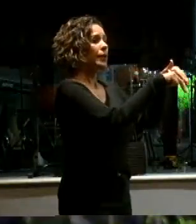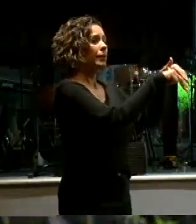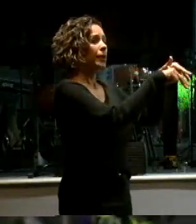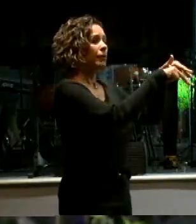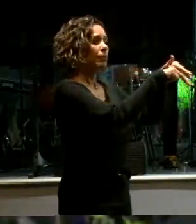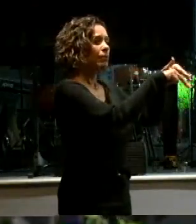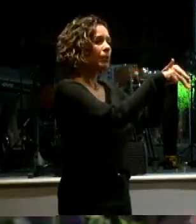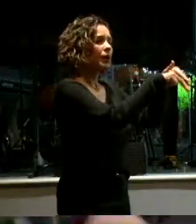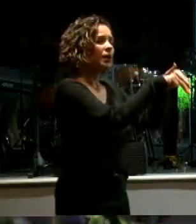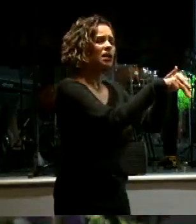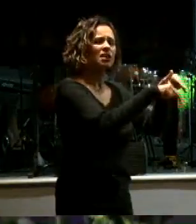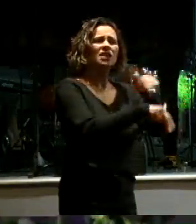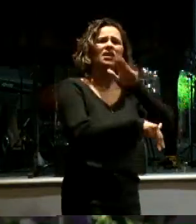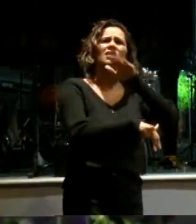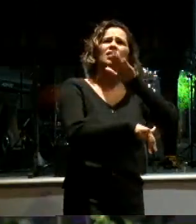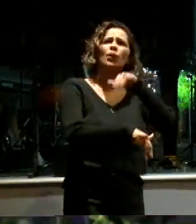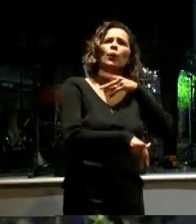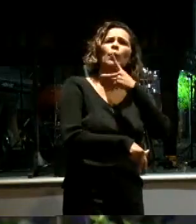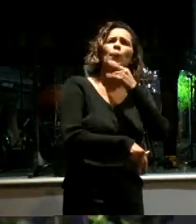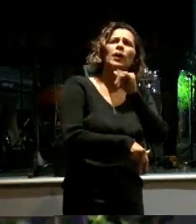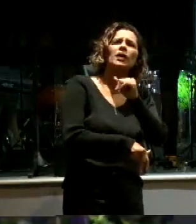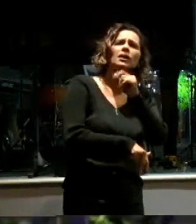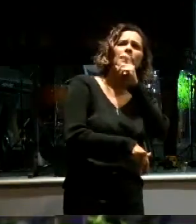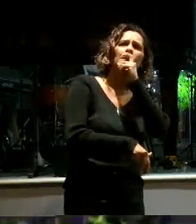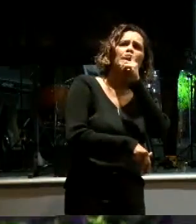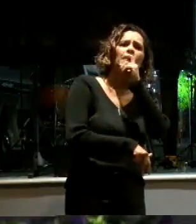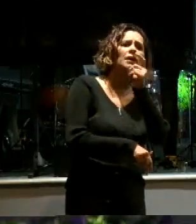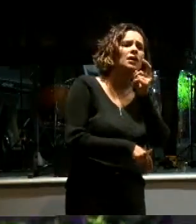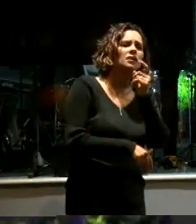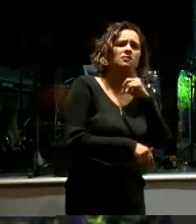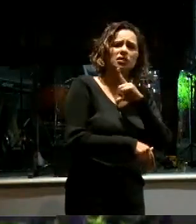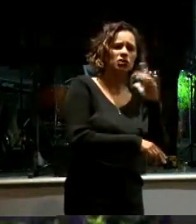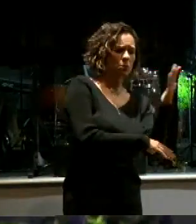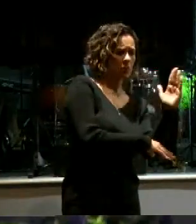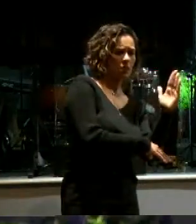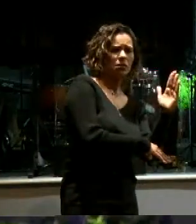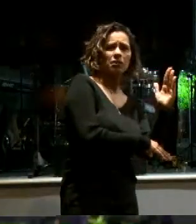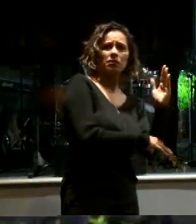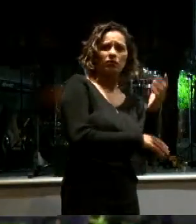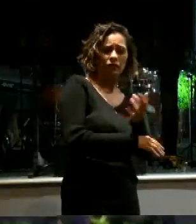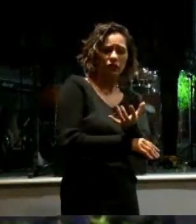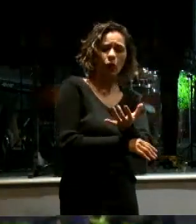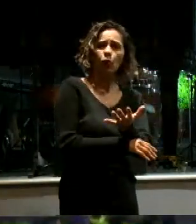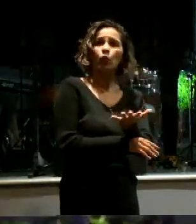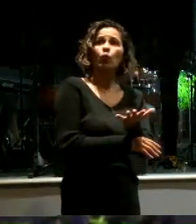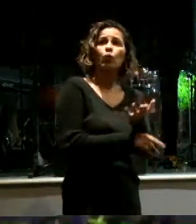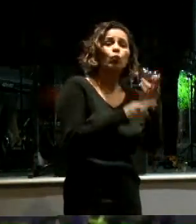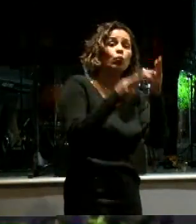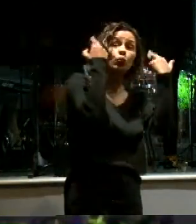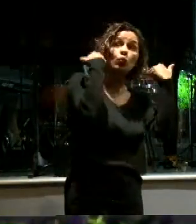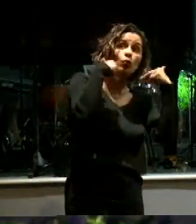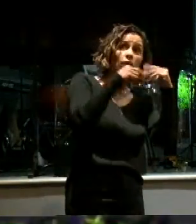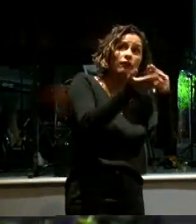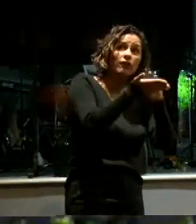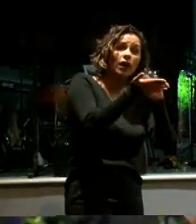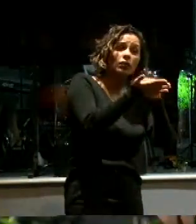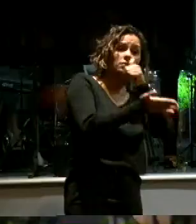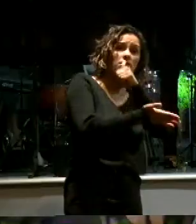Isaac vira para o pai e fala: pai, a lenha está aqui, o fogo está aqui, mas cadê o cordeiro para o sacrifício?